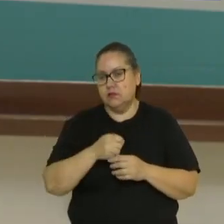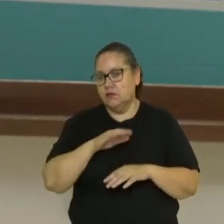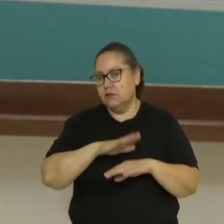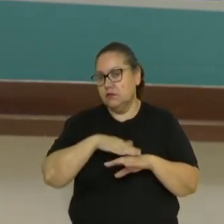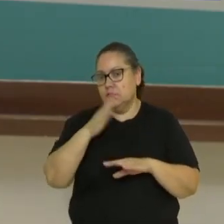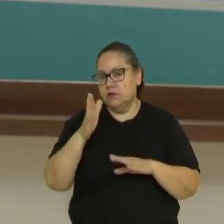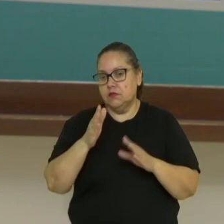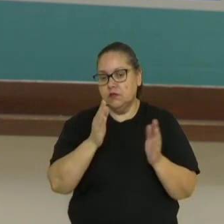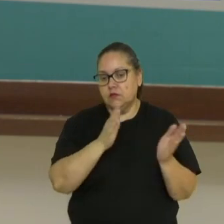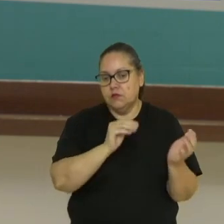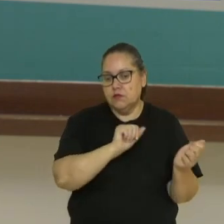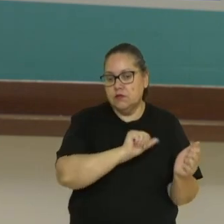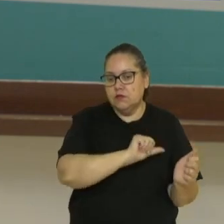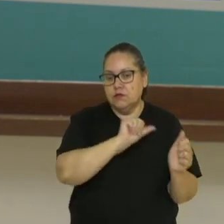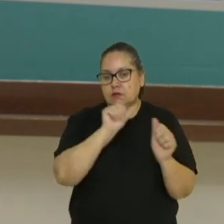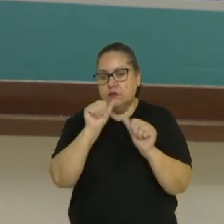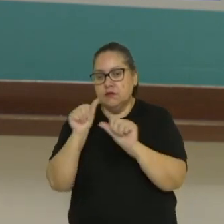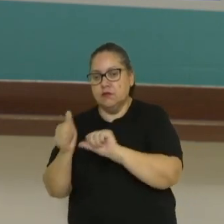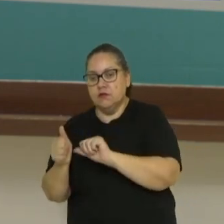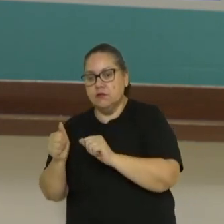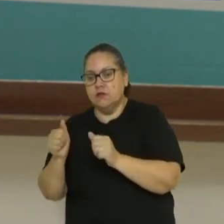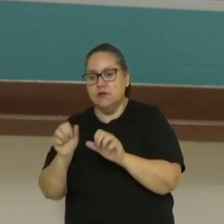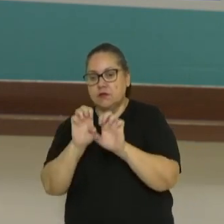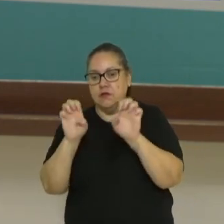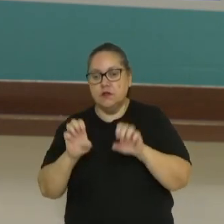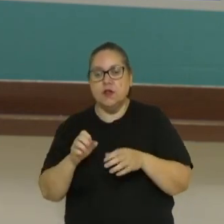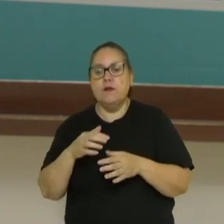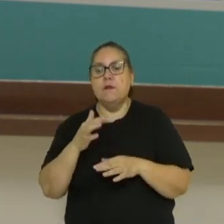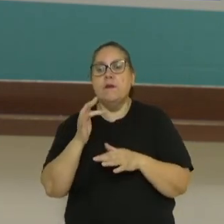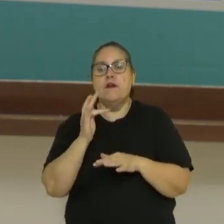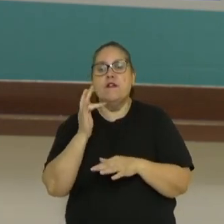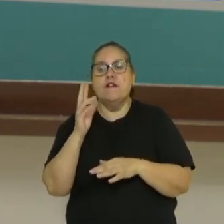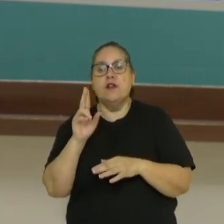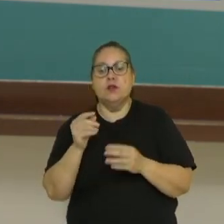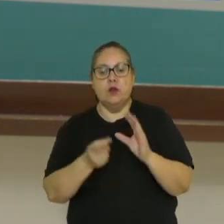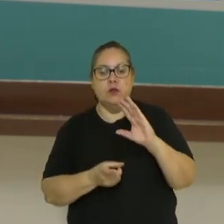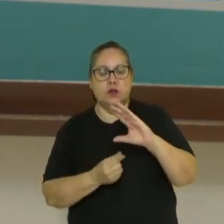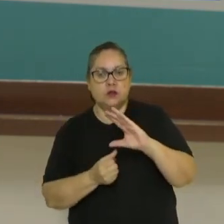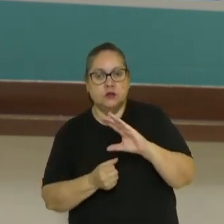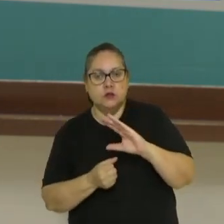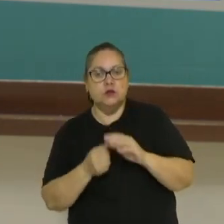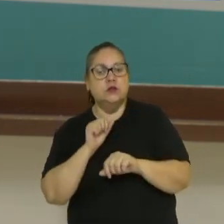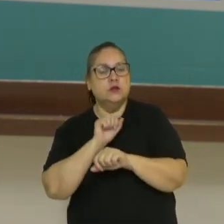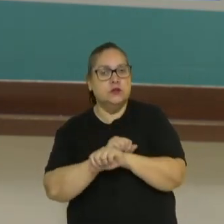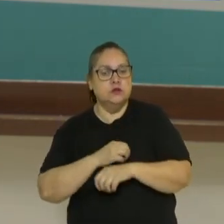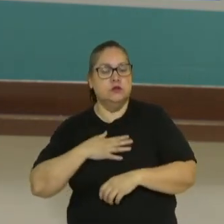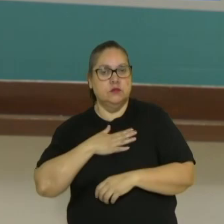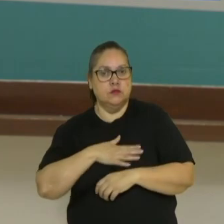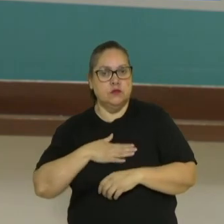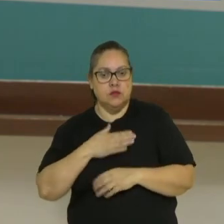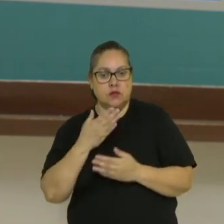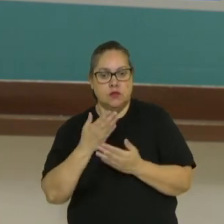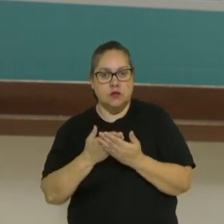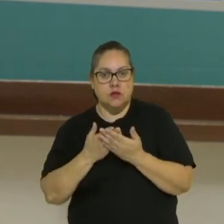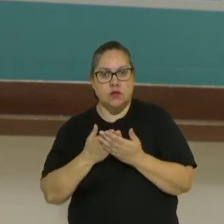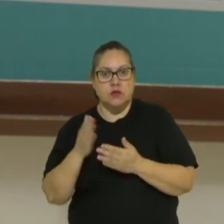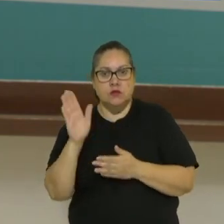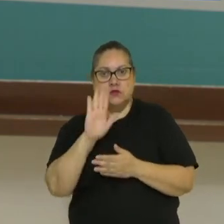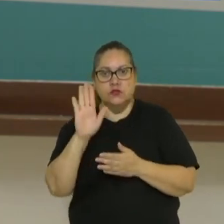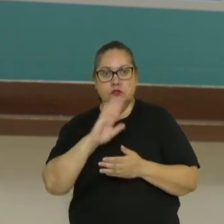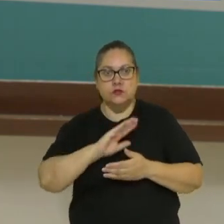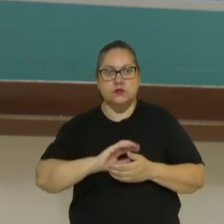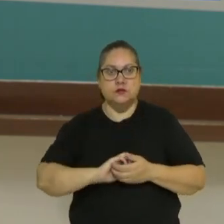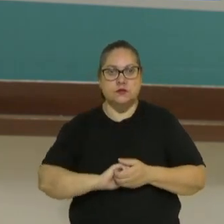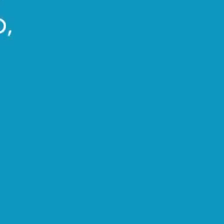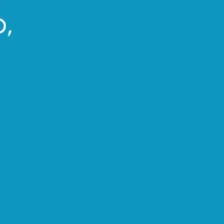foi a transição do sistema feudal para o capitalismo. Eu espero que vocês tenham gostado da aula e até breve.